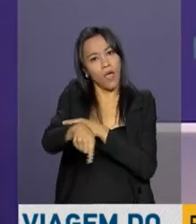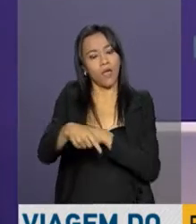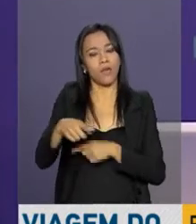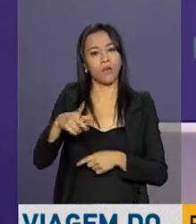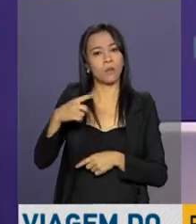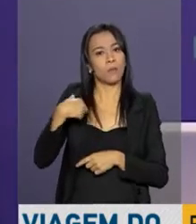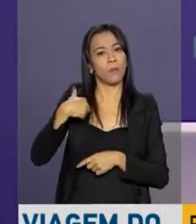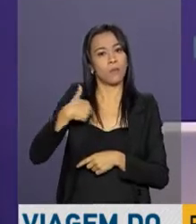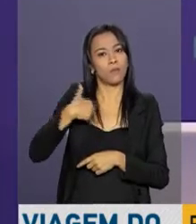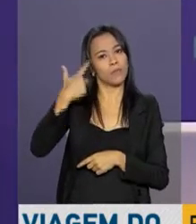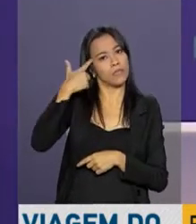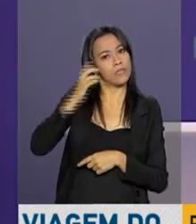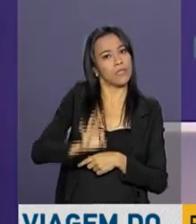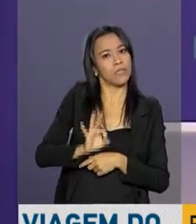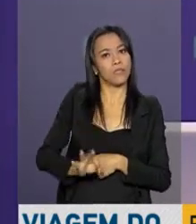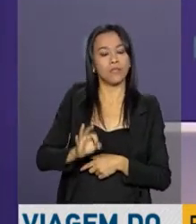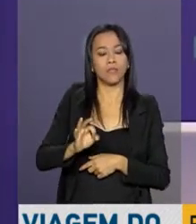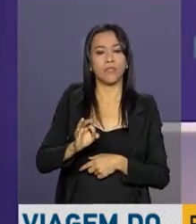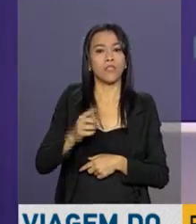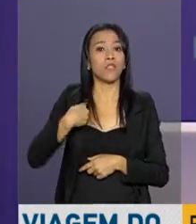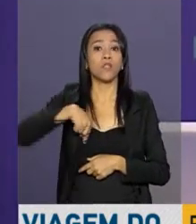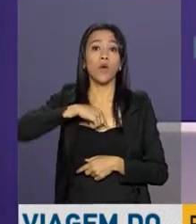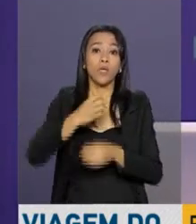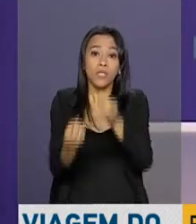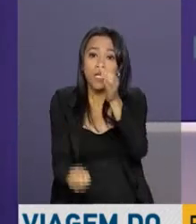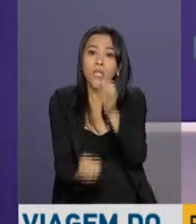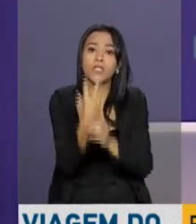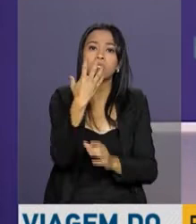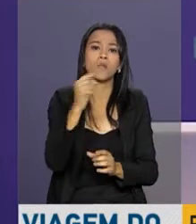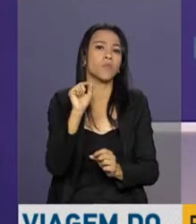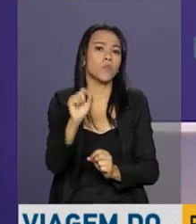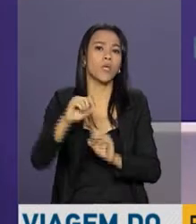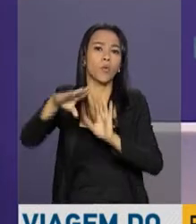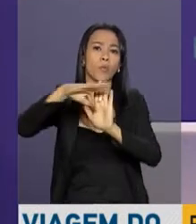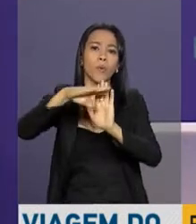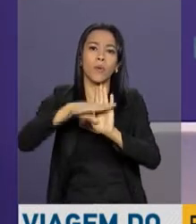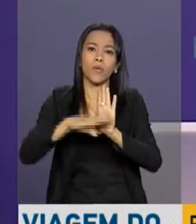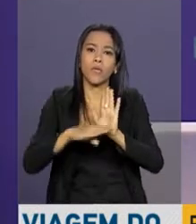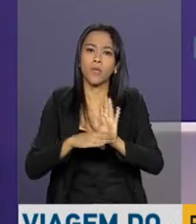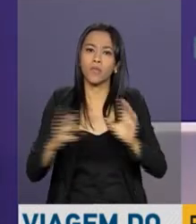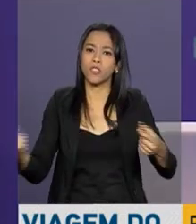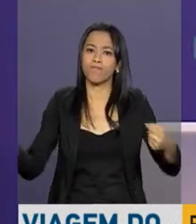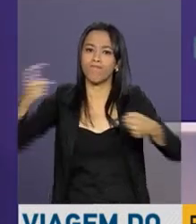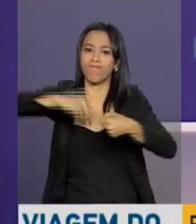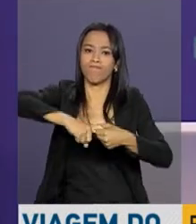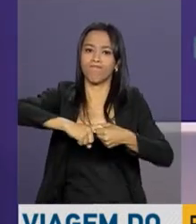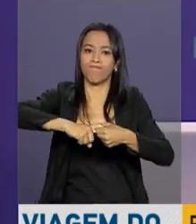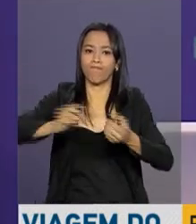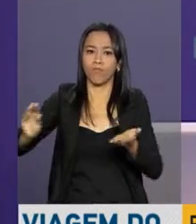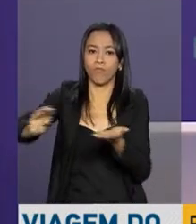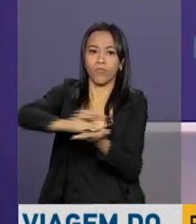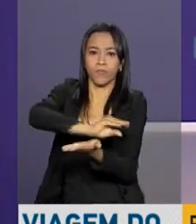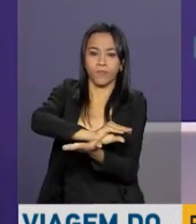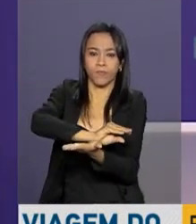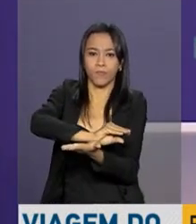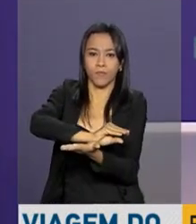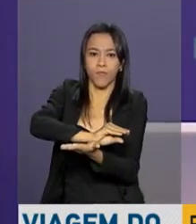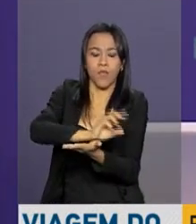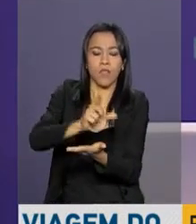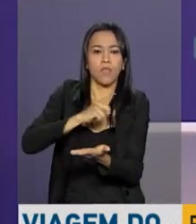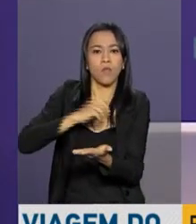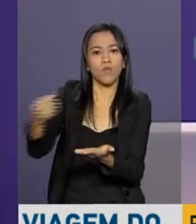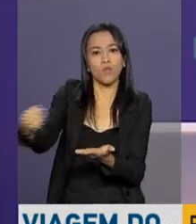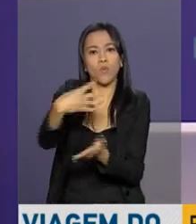convicção que nós lançamos o nosso programa de parceria de investimentos. Nós temos agora um